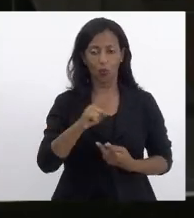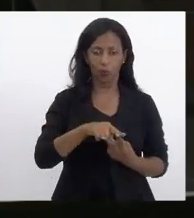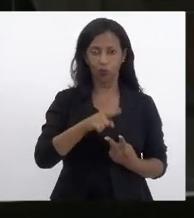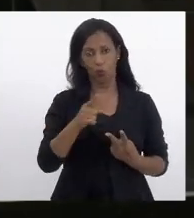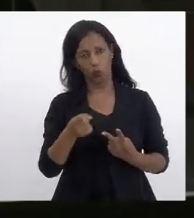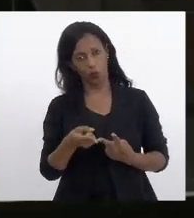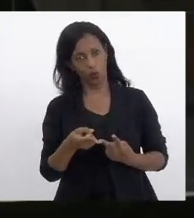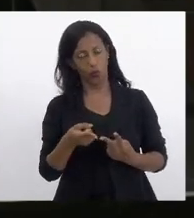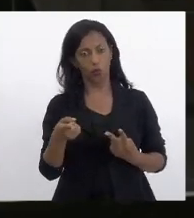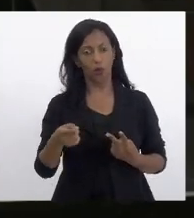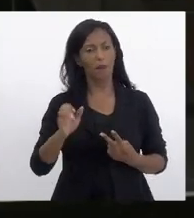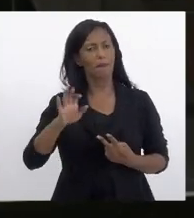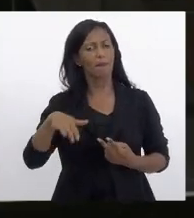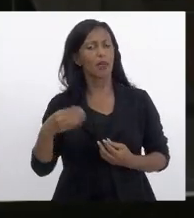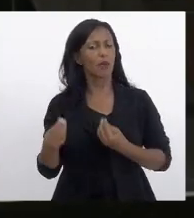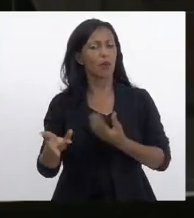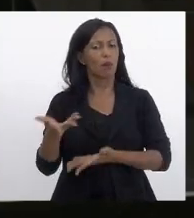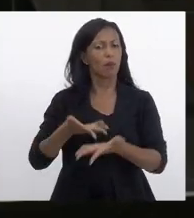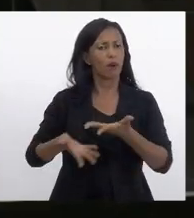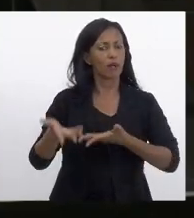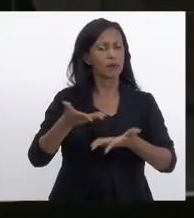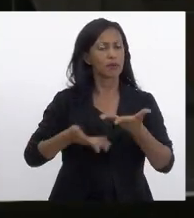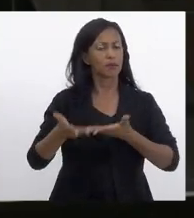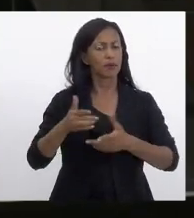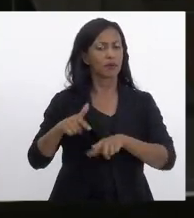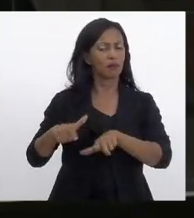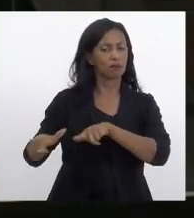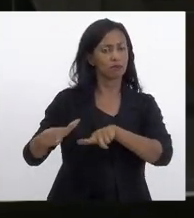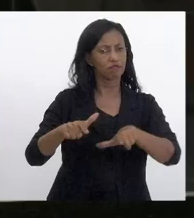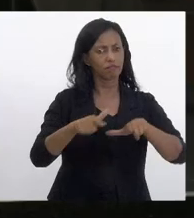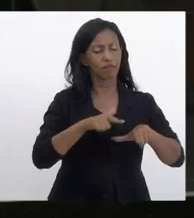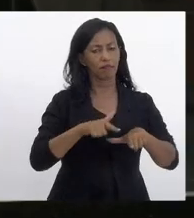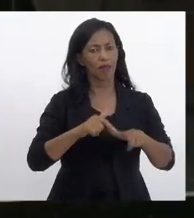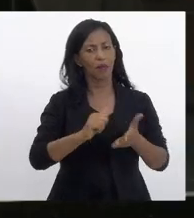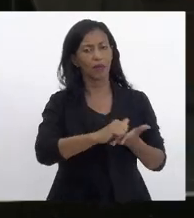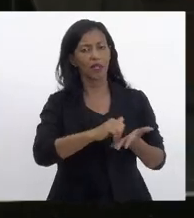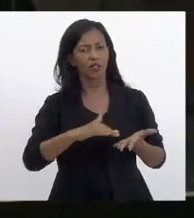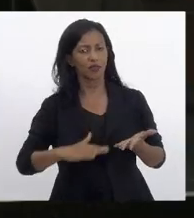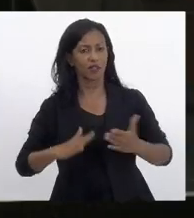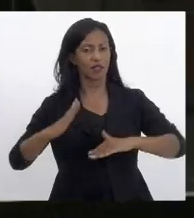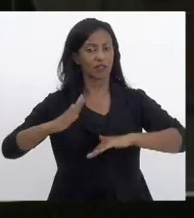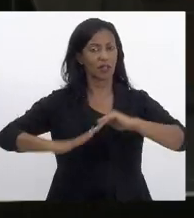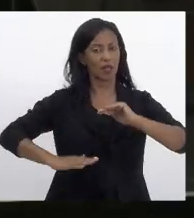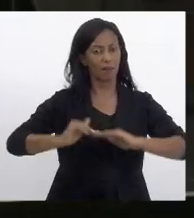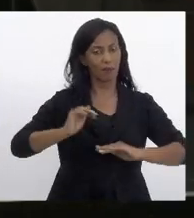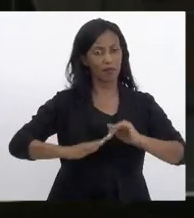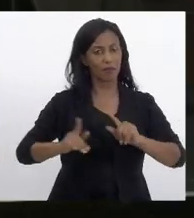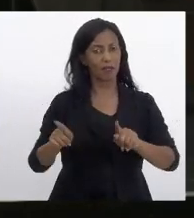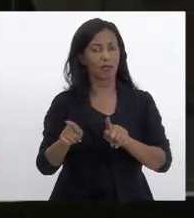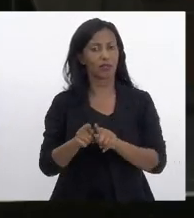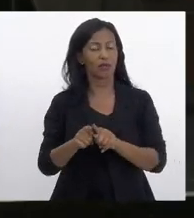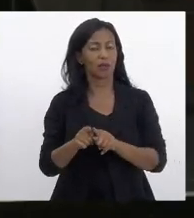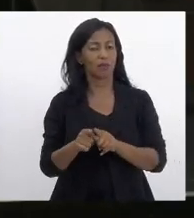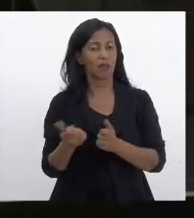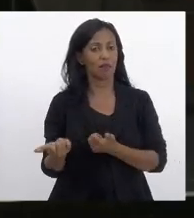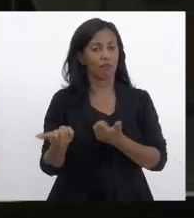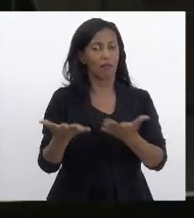remoto ou híbrido, bem como a participação em atividades em geral e as capacitações estabelecidas pela